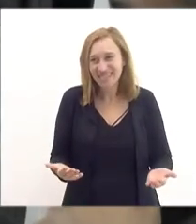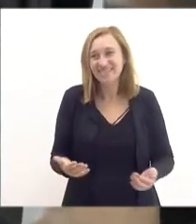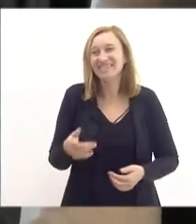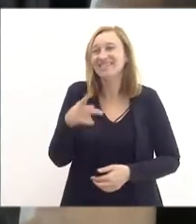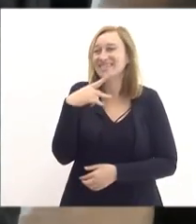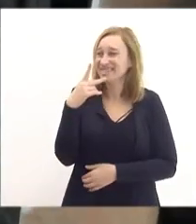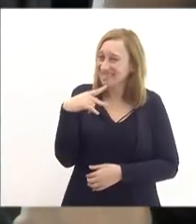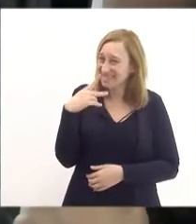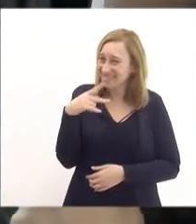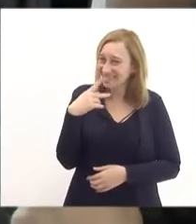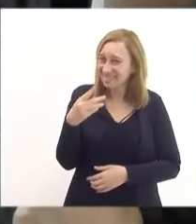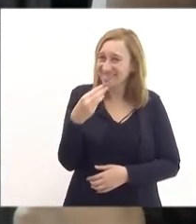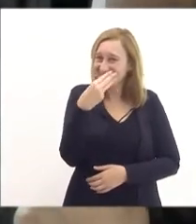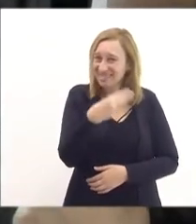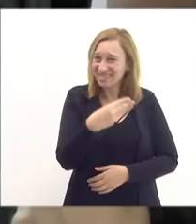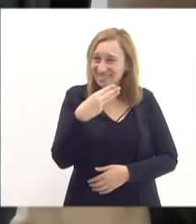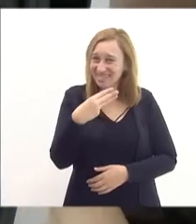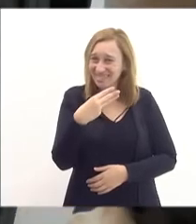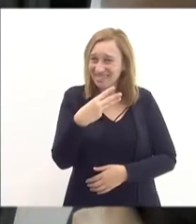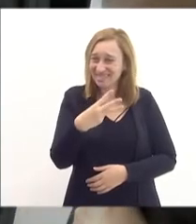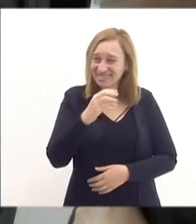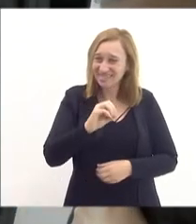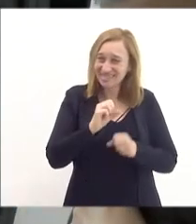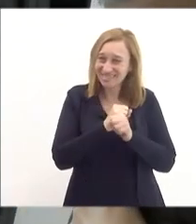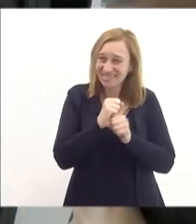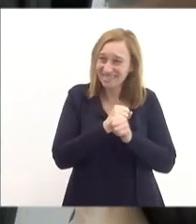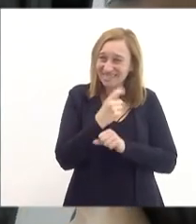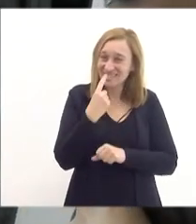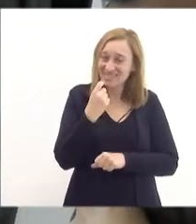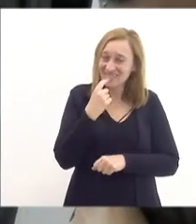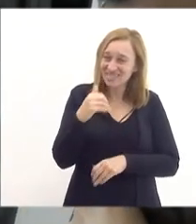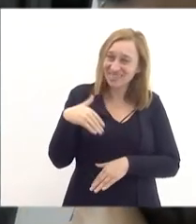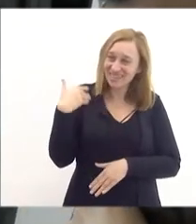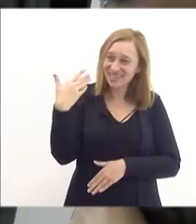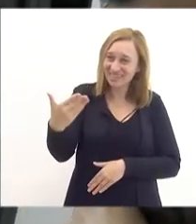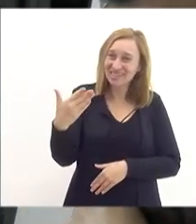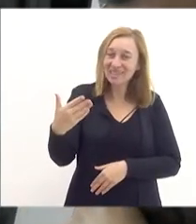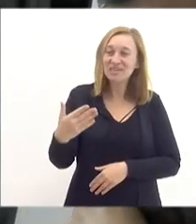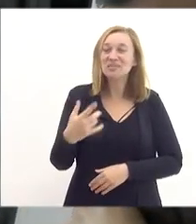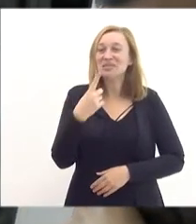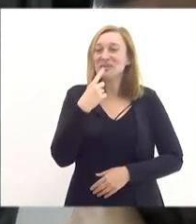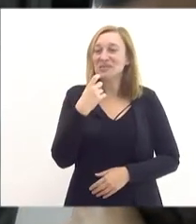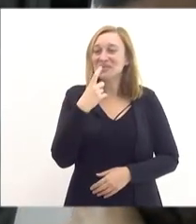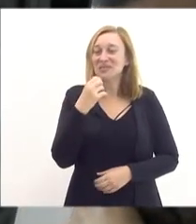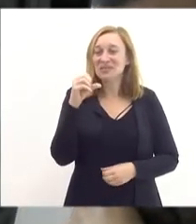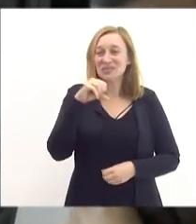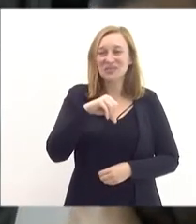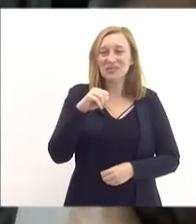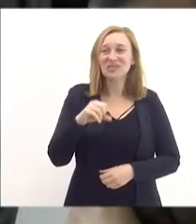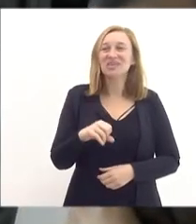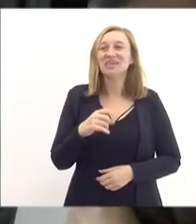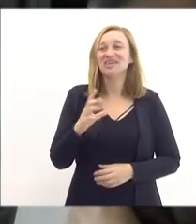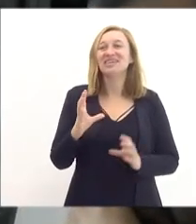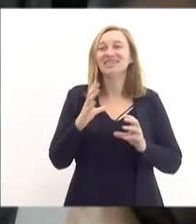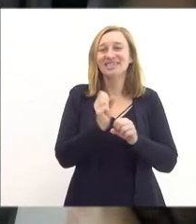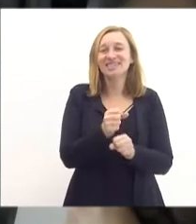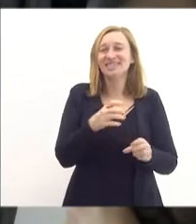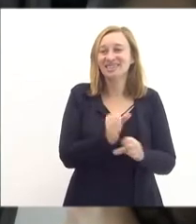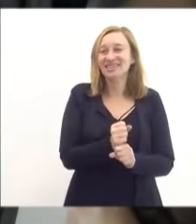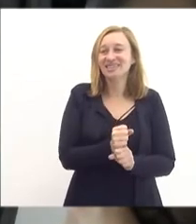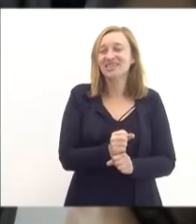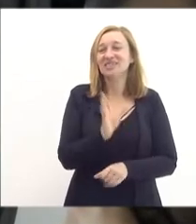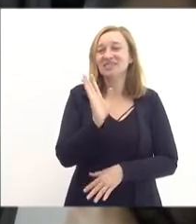dizendo, tem 30 anos de vermelho pela frente, e um vermelho brutal. E esse cálculo atuarial, isso